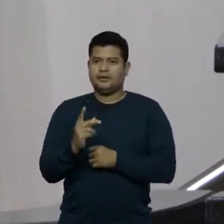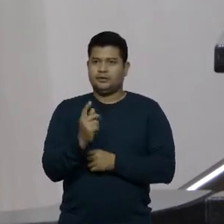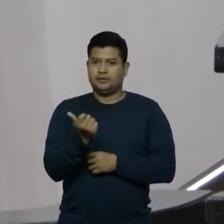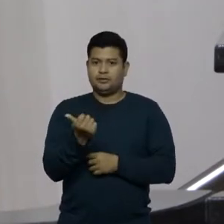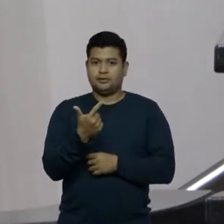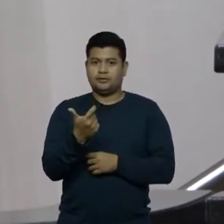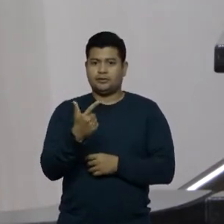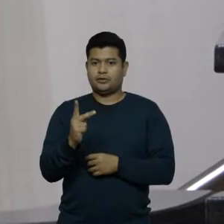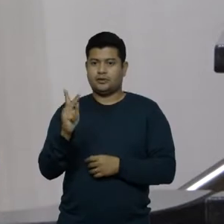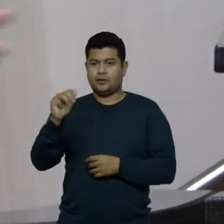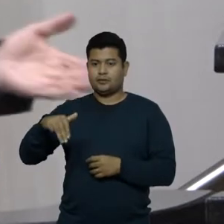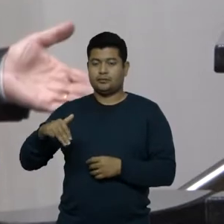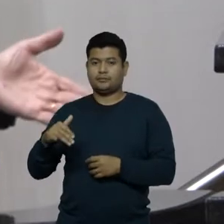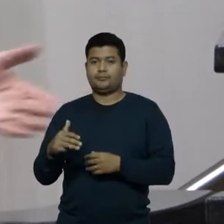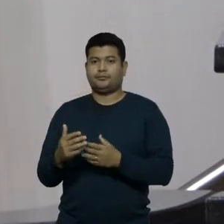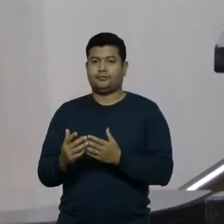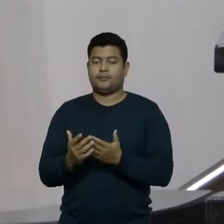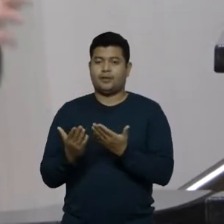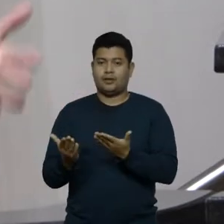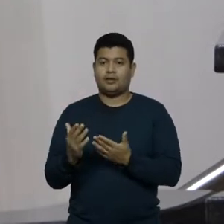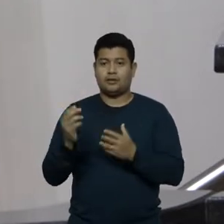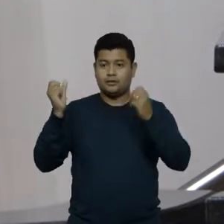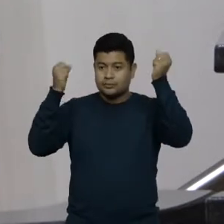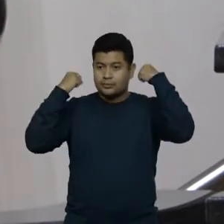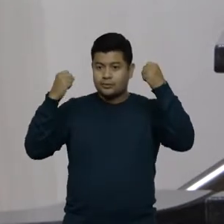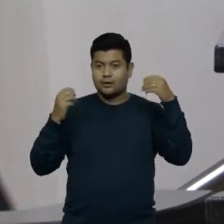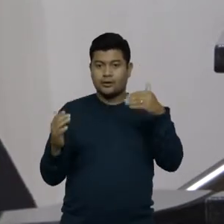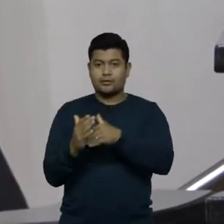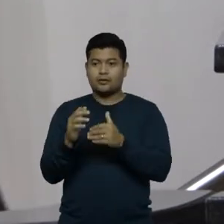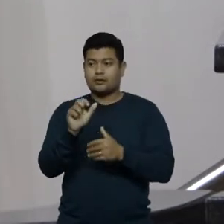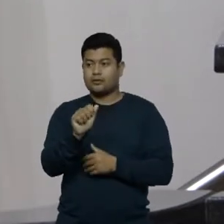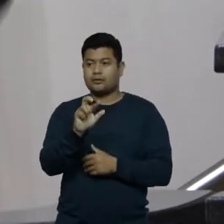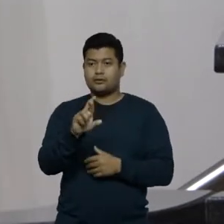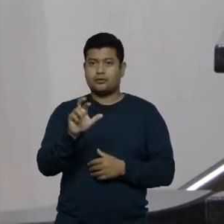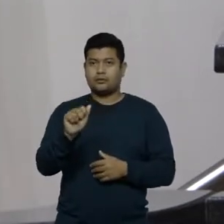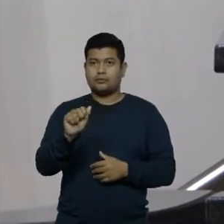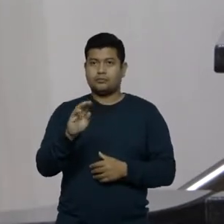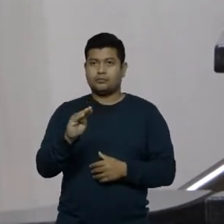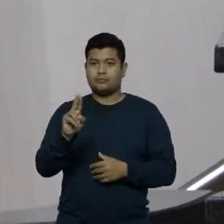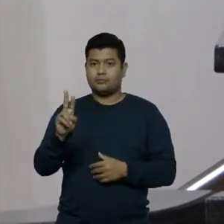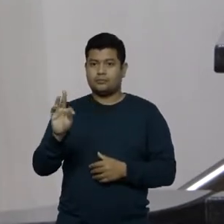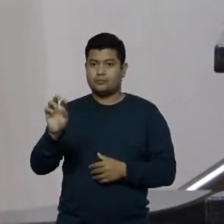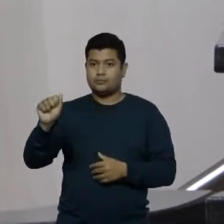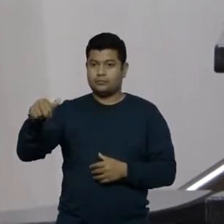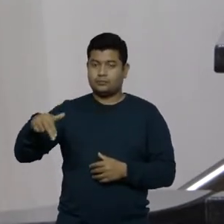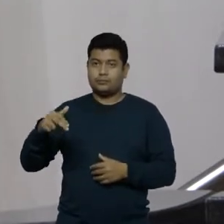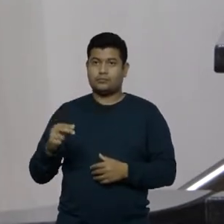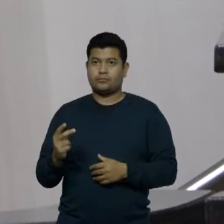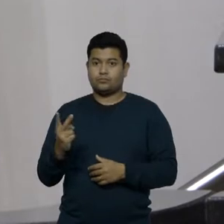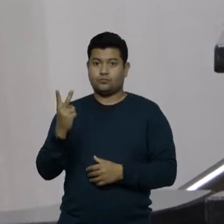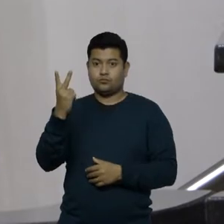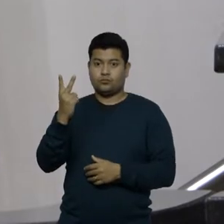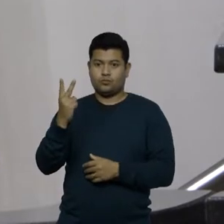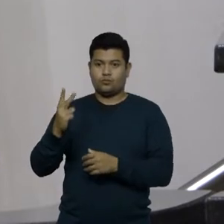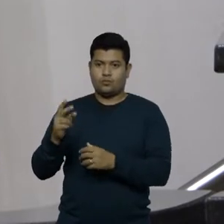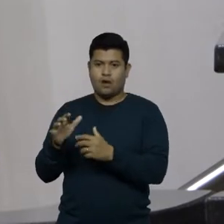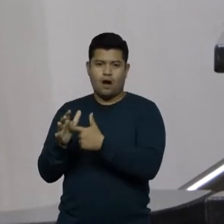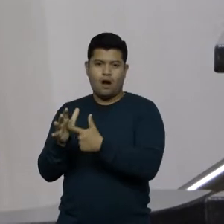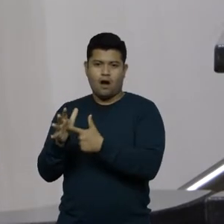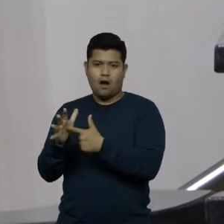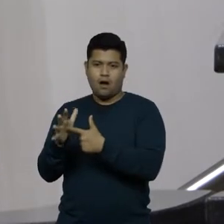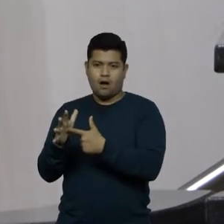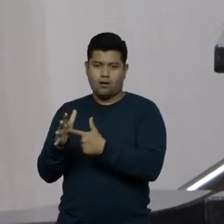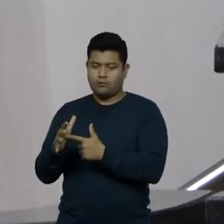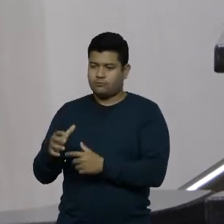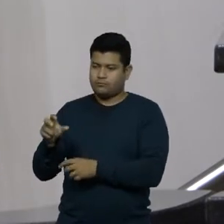km de Chapecó para entrada para a Botan e eu falei que tinha lá duas máquinas em cima do barranco Isso já faz os 20 vinte e poucos